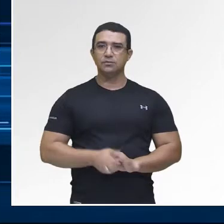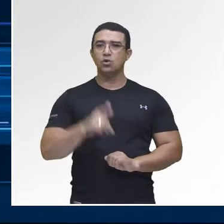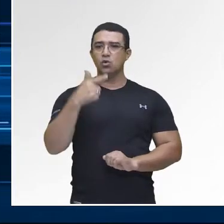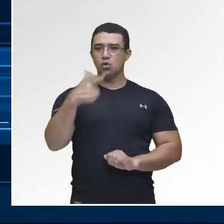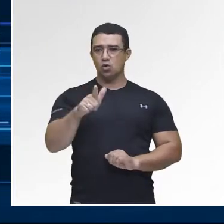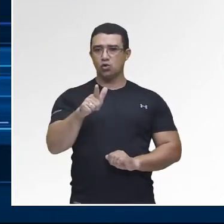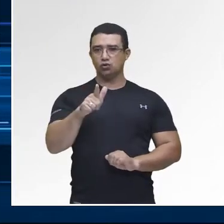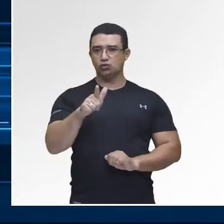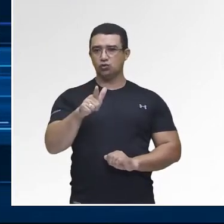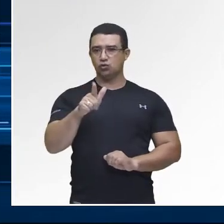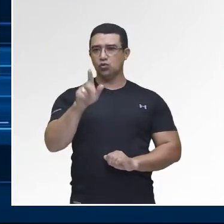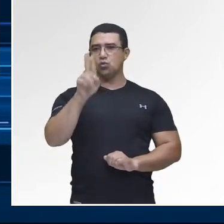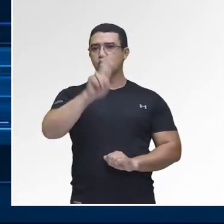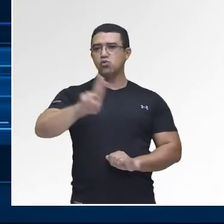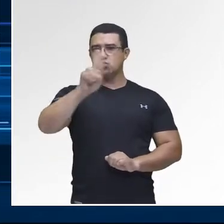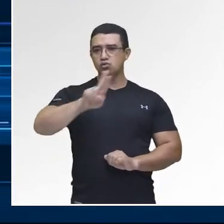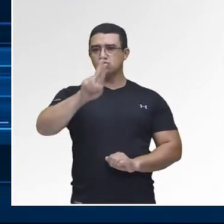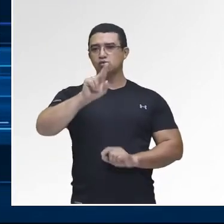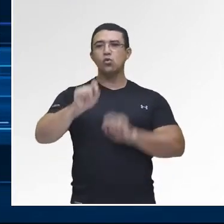de uso.